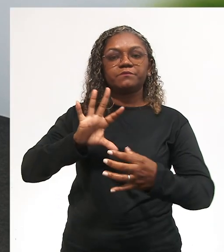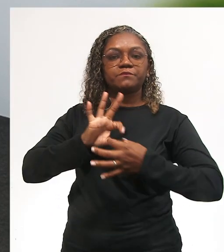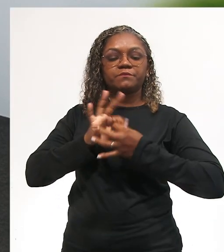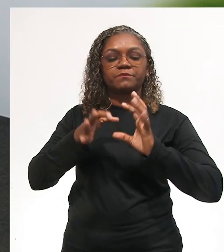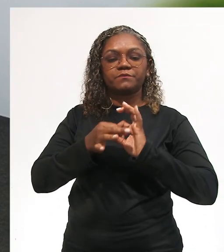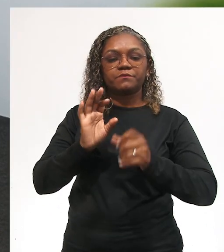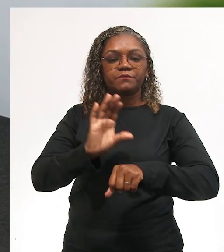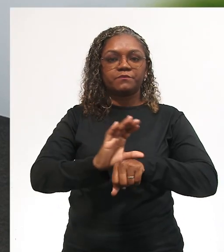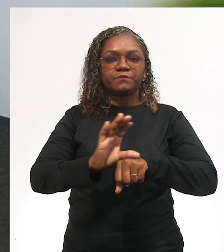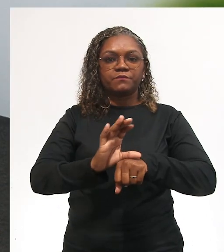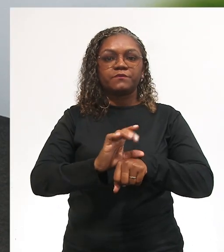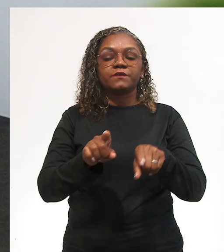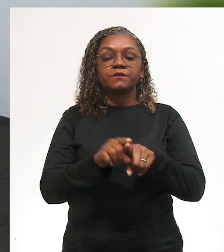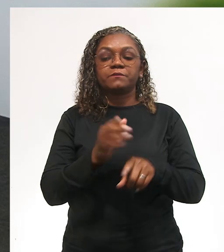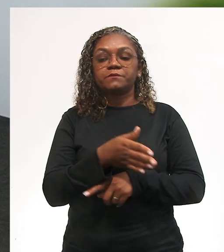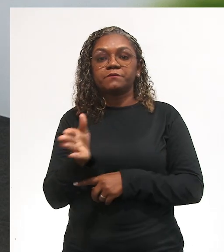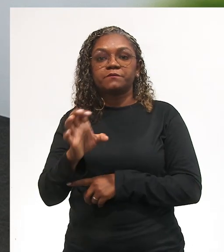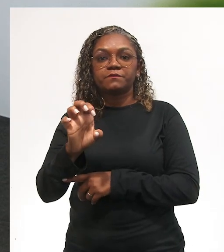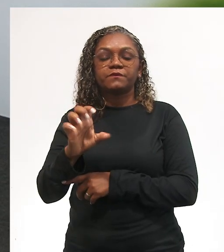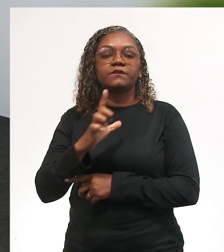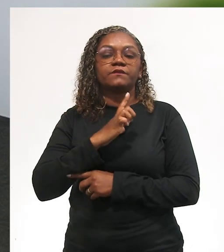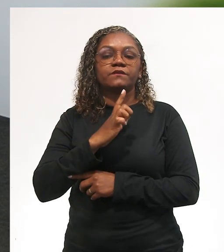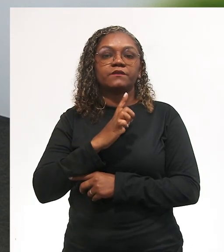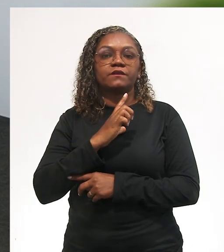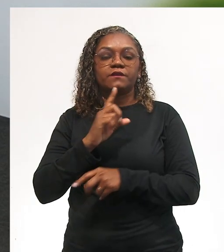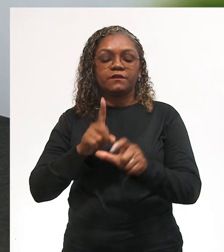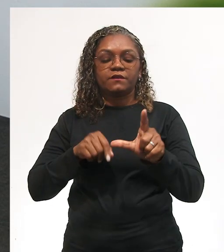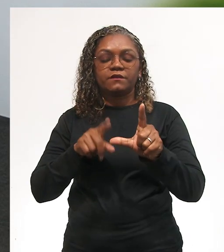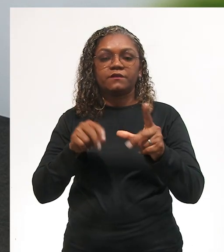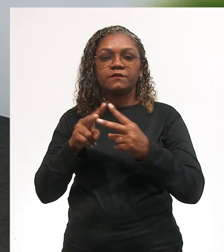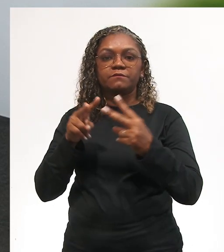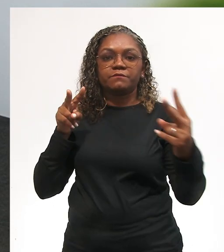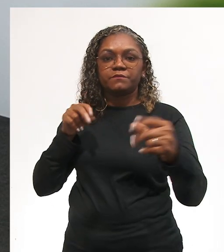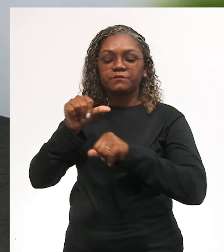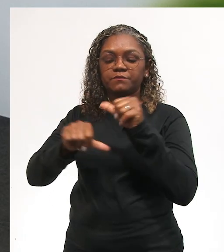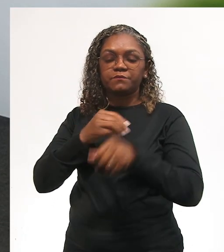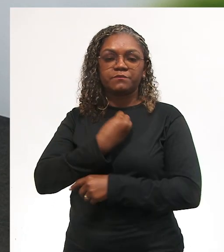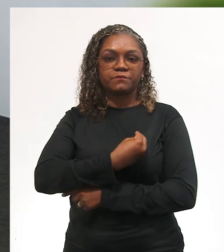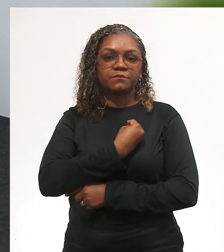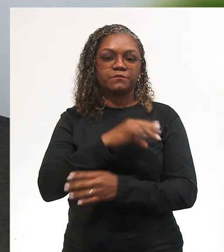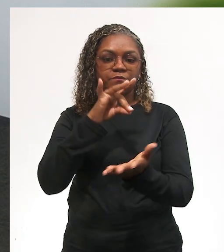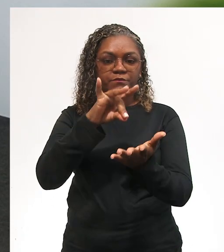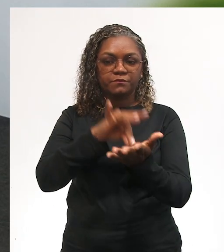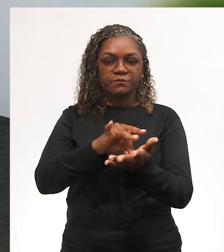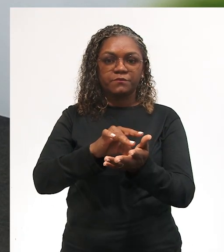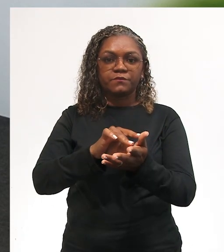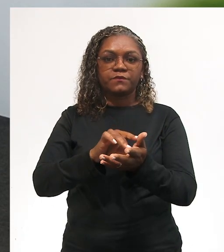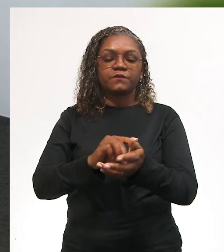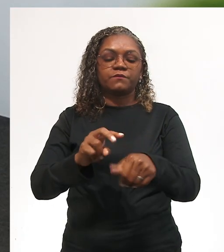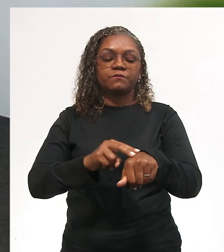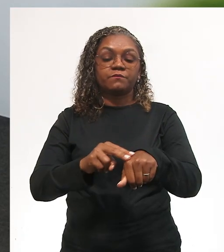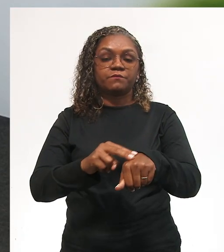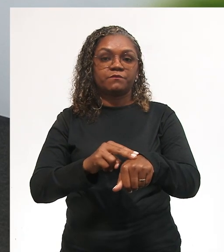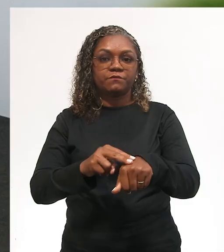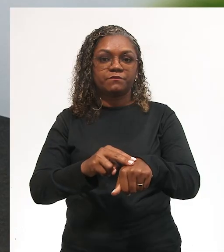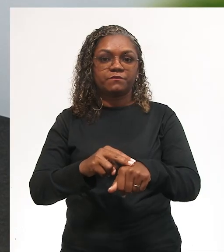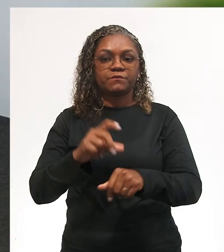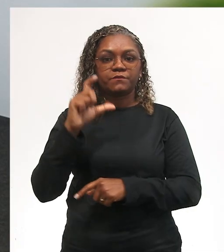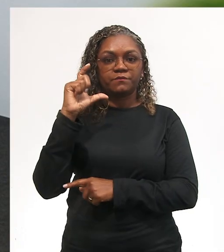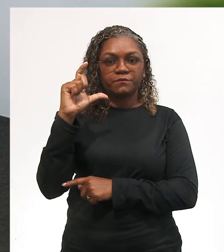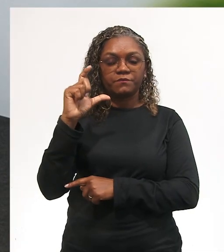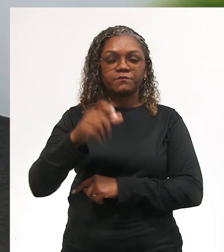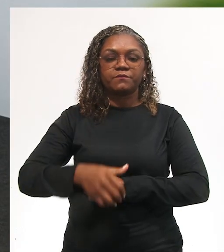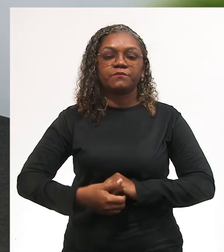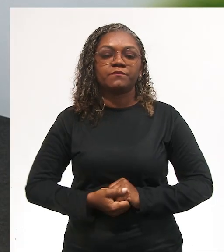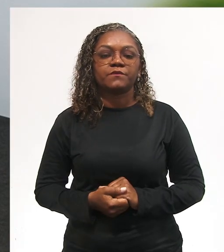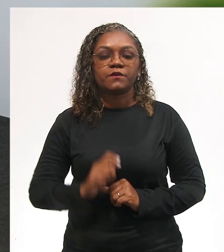cinza e à minha esquerda tenho os dizeres EAD mudando realidades na cor verde em caixa alta. O